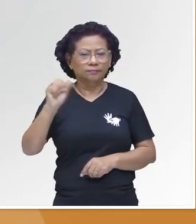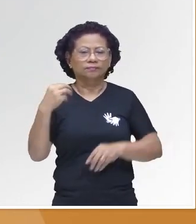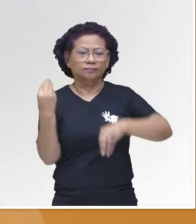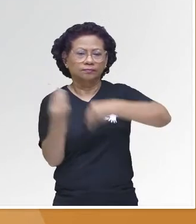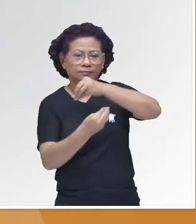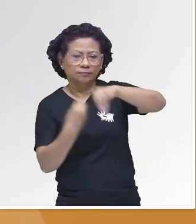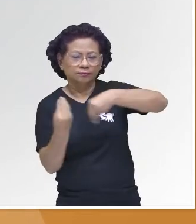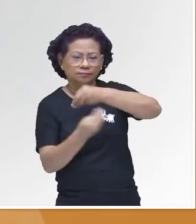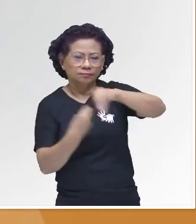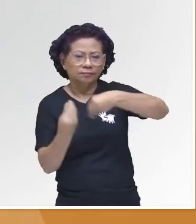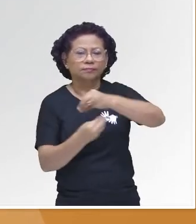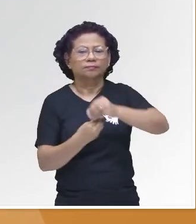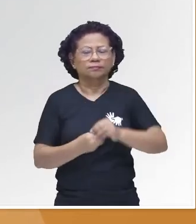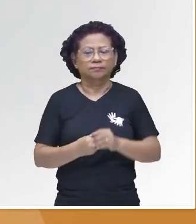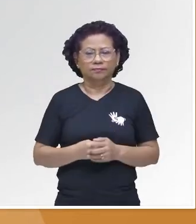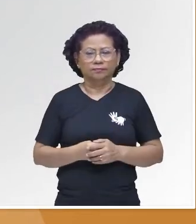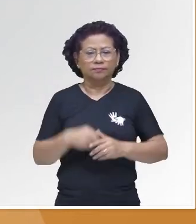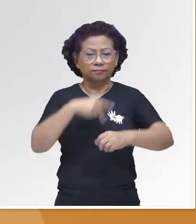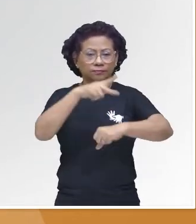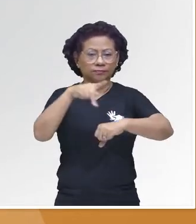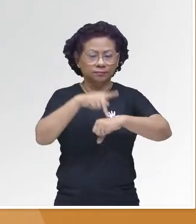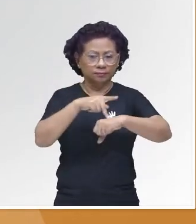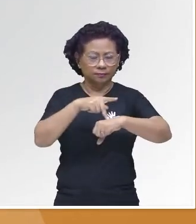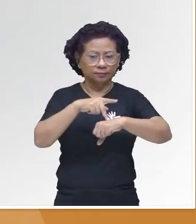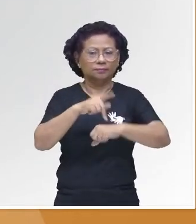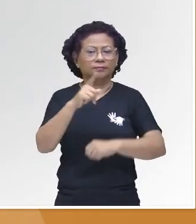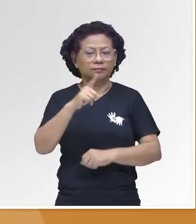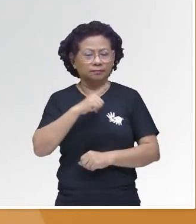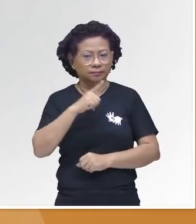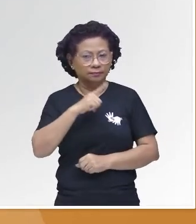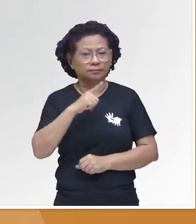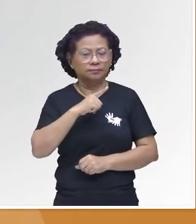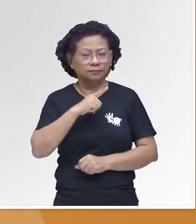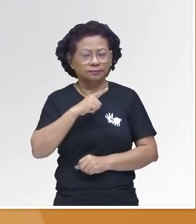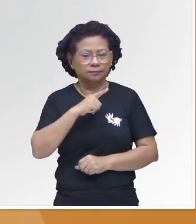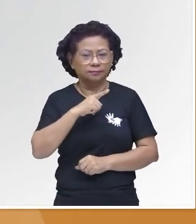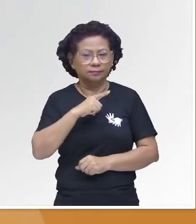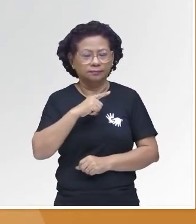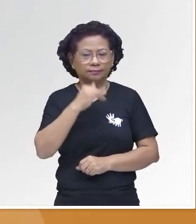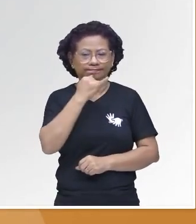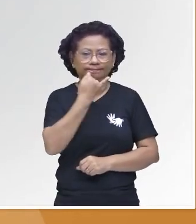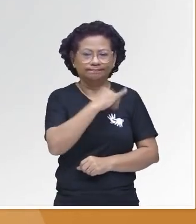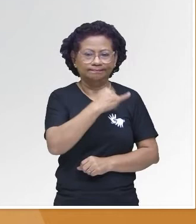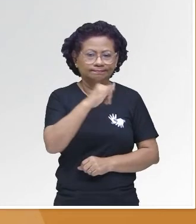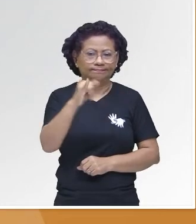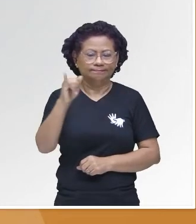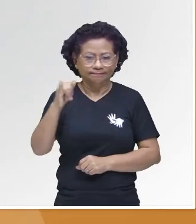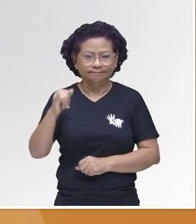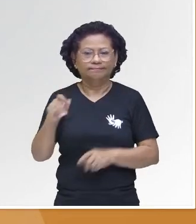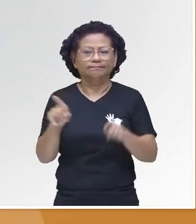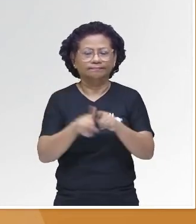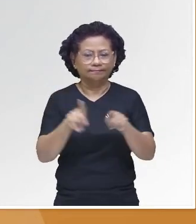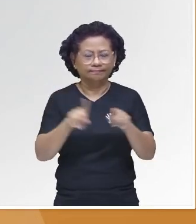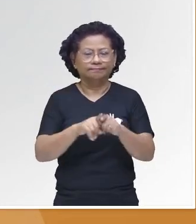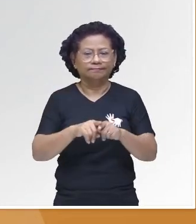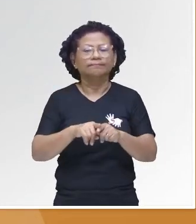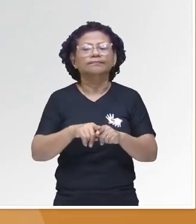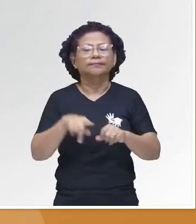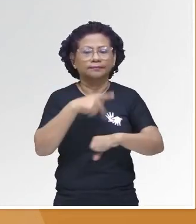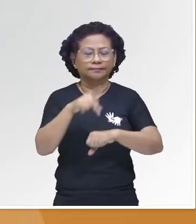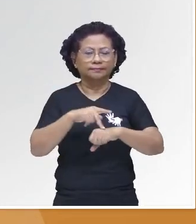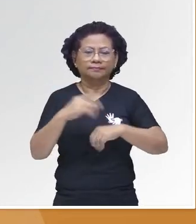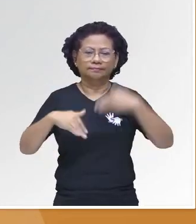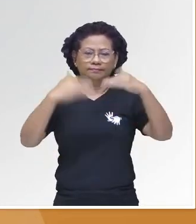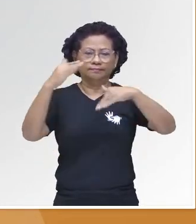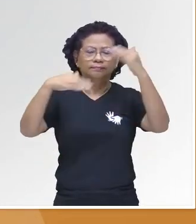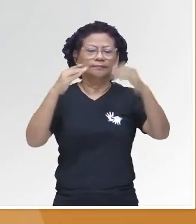tá? Os maiores produtores da energia nuclear também são países desenvolvidos, como os